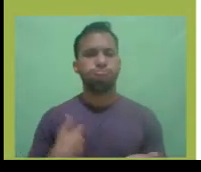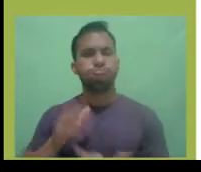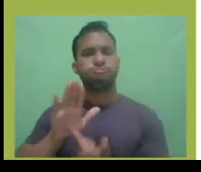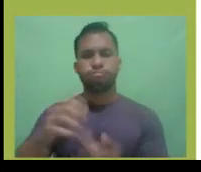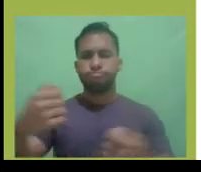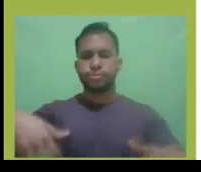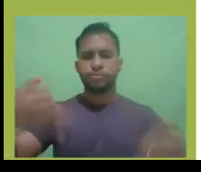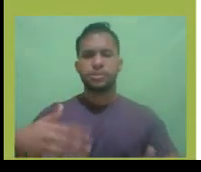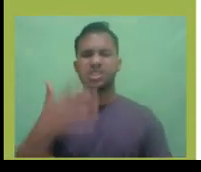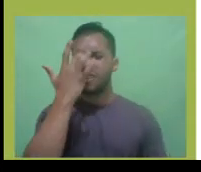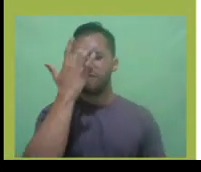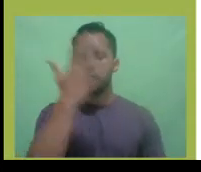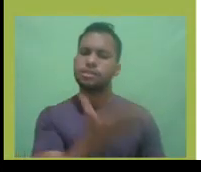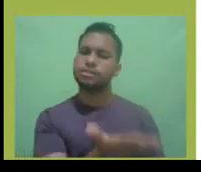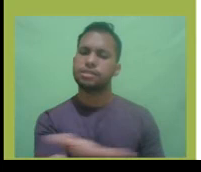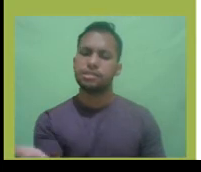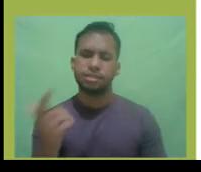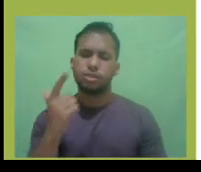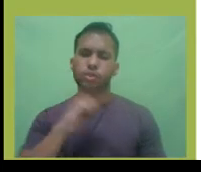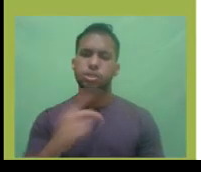facilita bastante a compreensão.